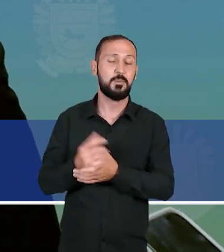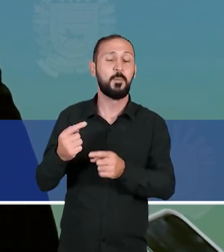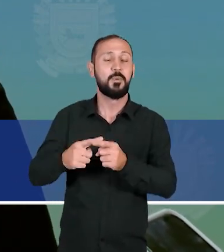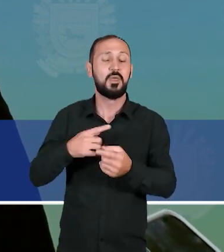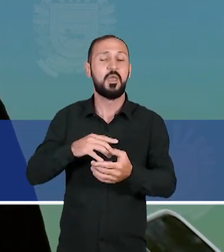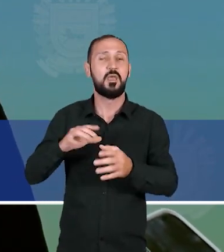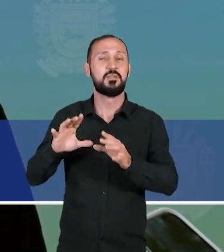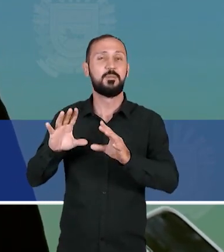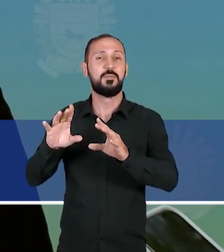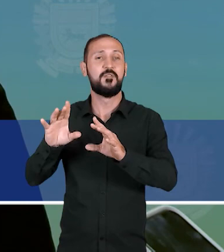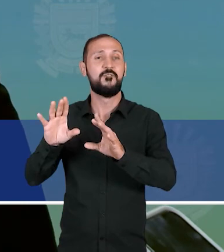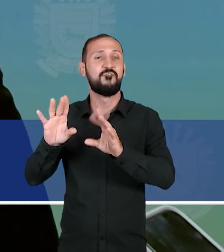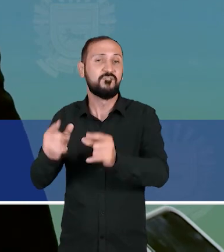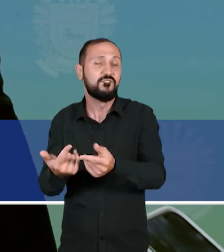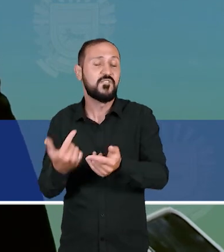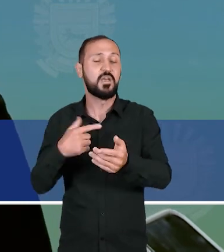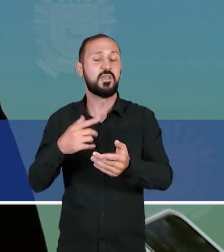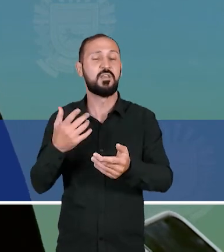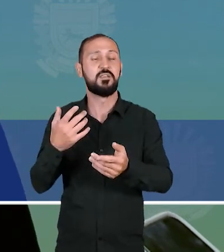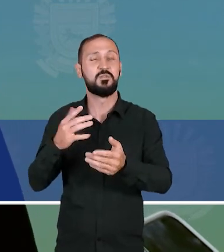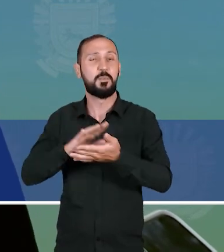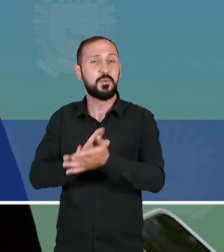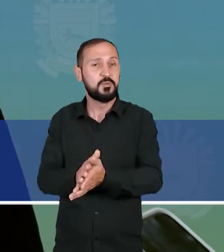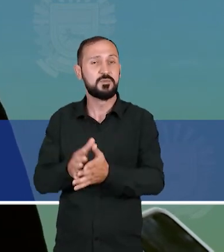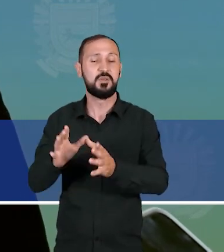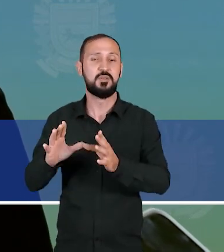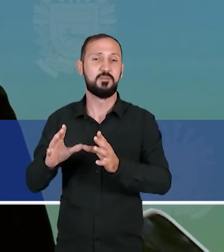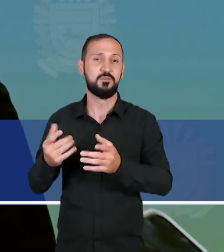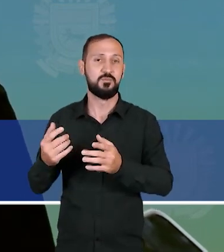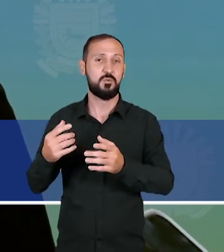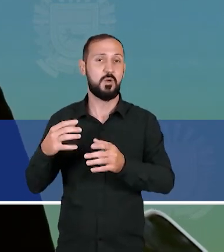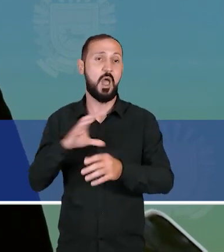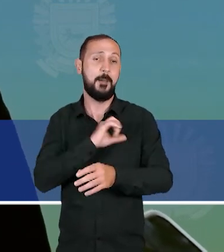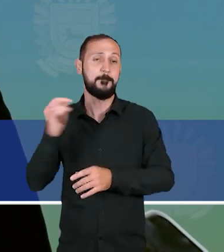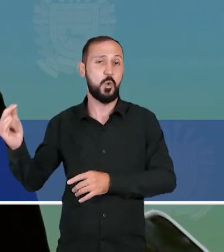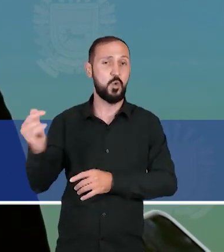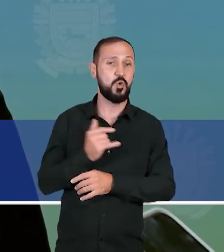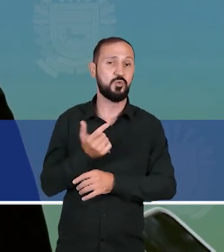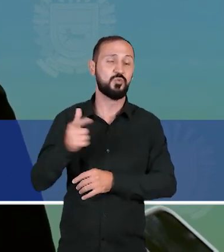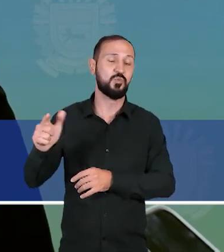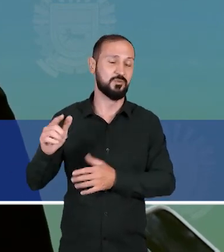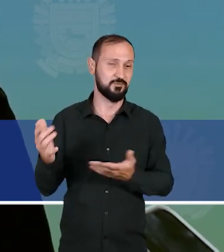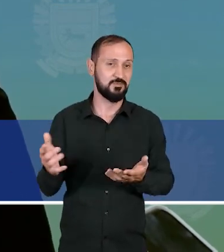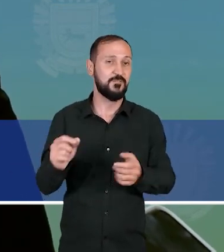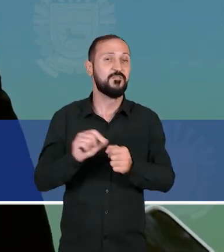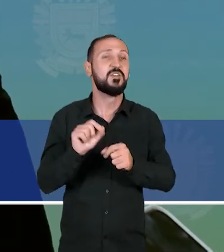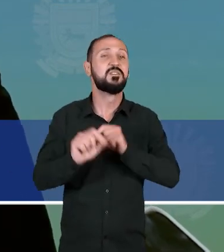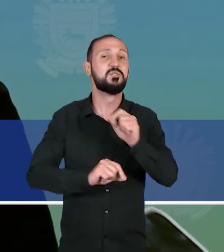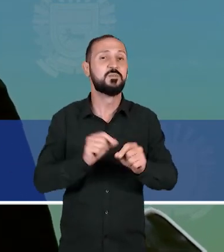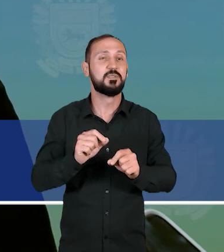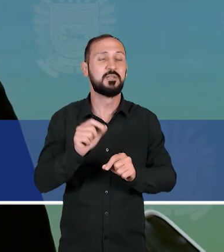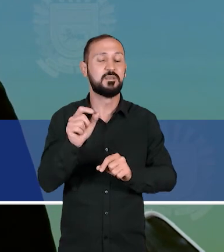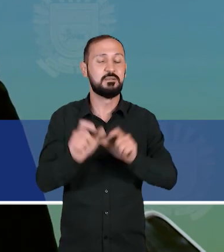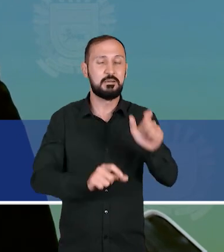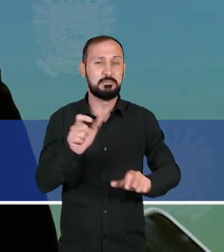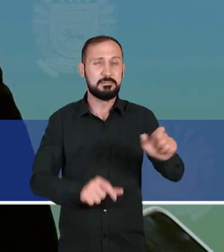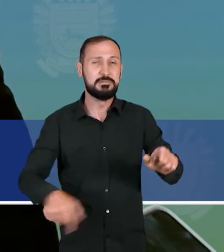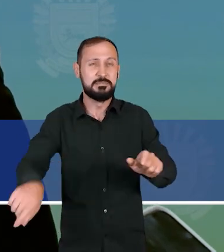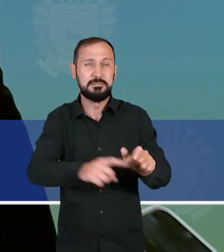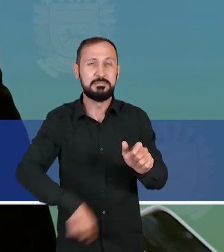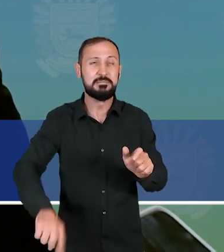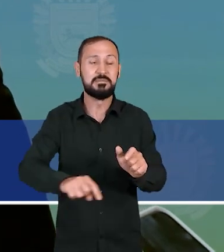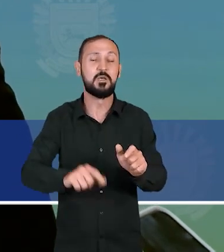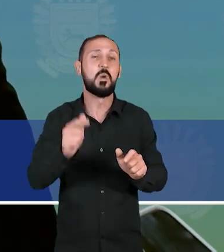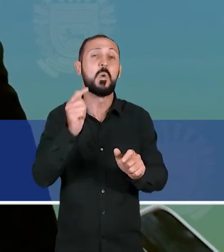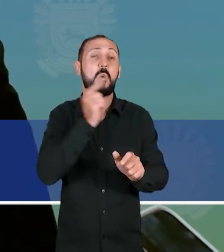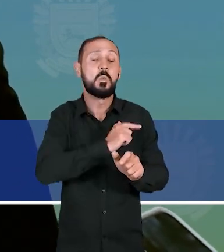do preconceito, o amor ao próximo, e essa ação fez com que milhares de pessoas, todos